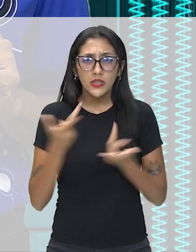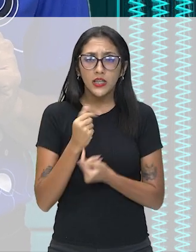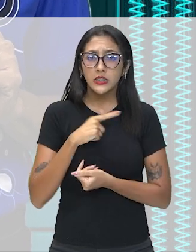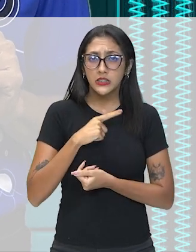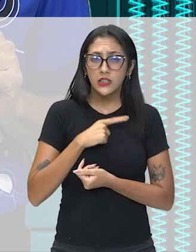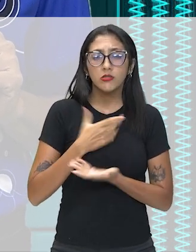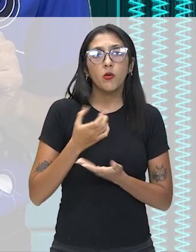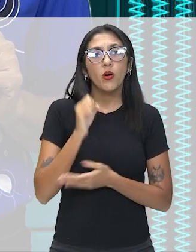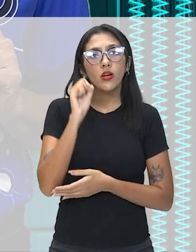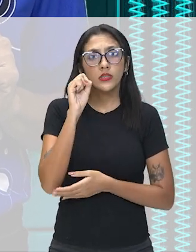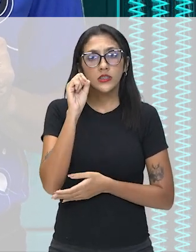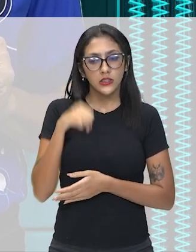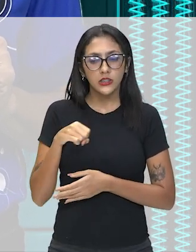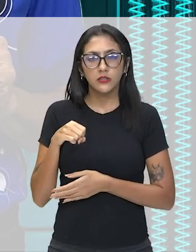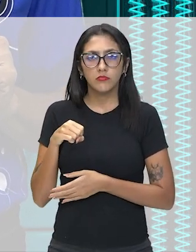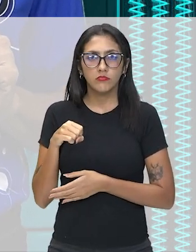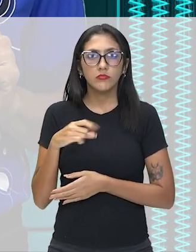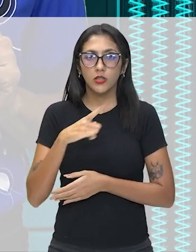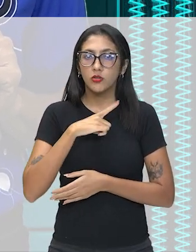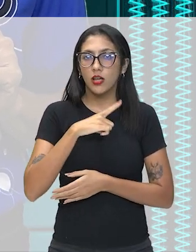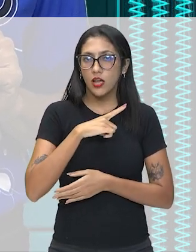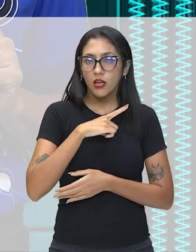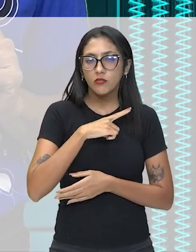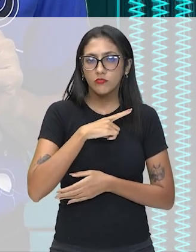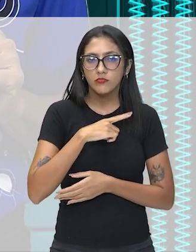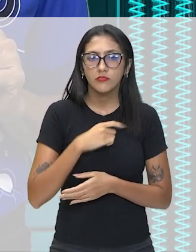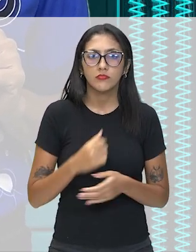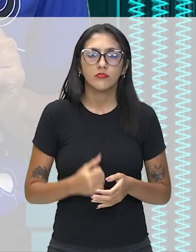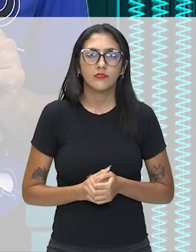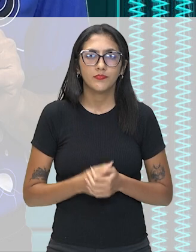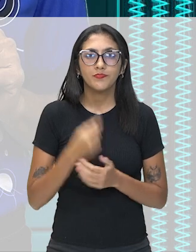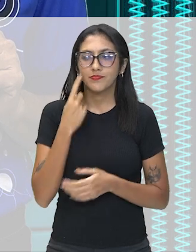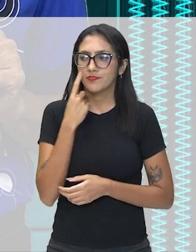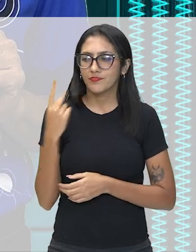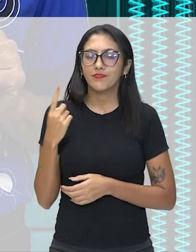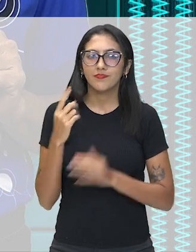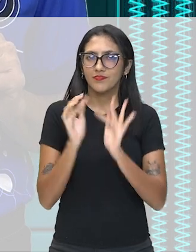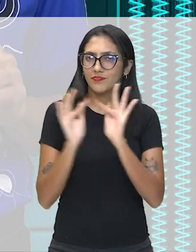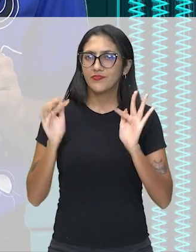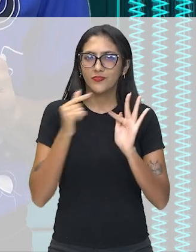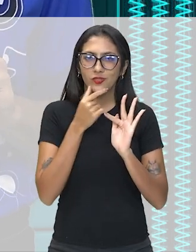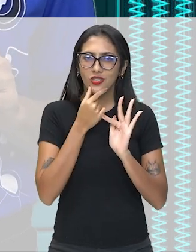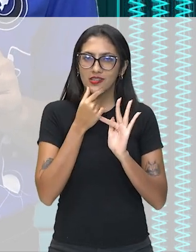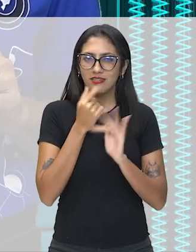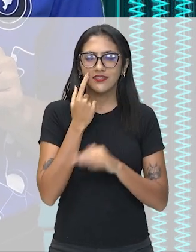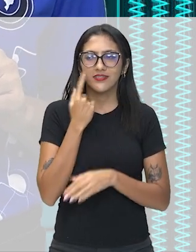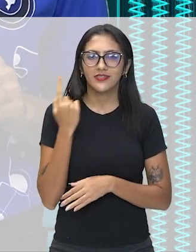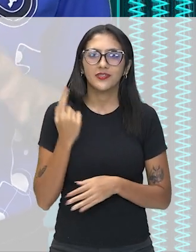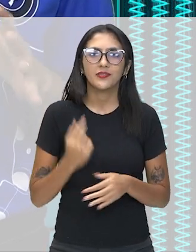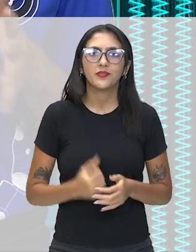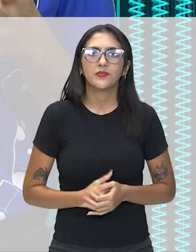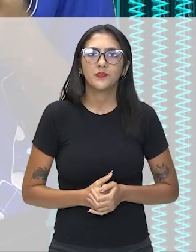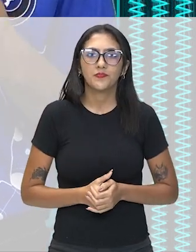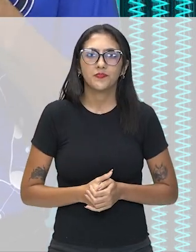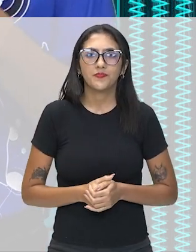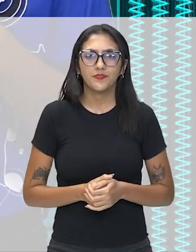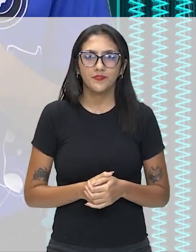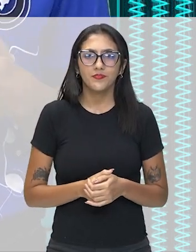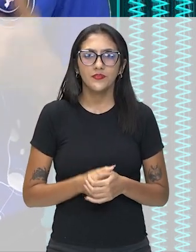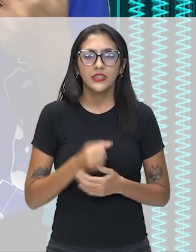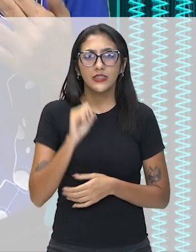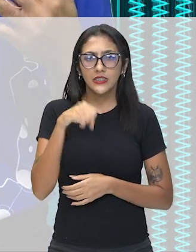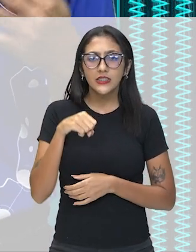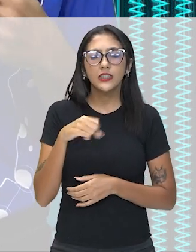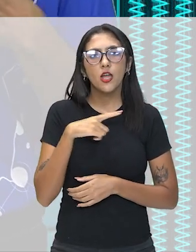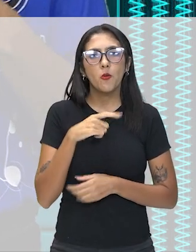yes, I can. Então, o yes, o sujeito aqui, e o can no final. Yes, I can. Sim, eu